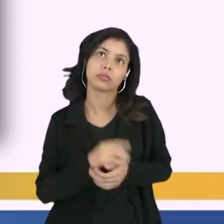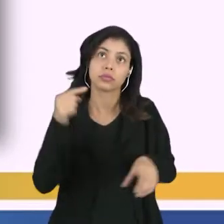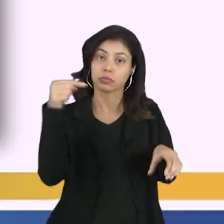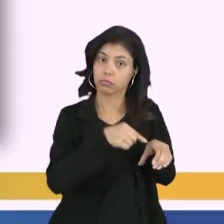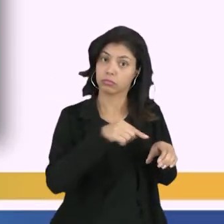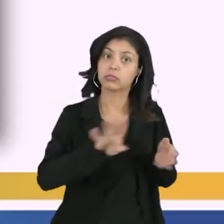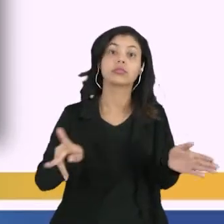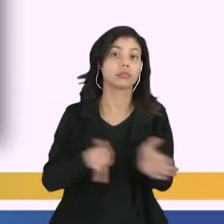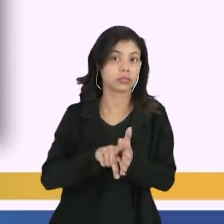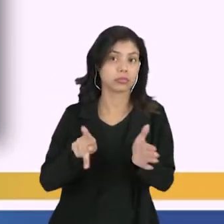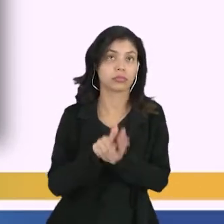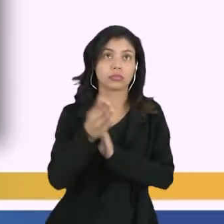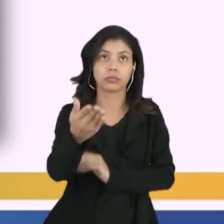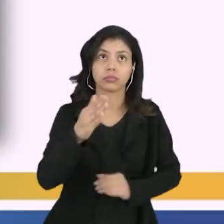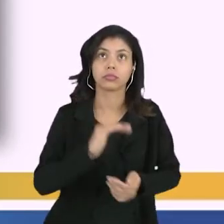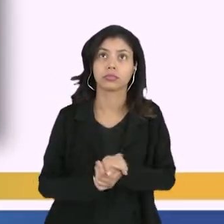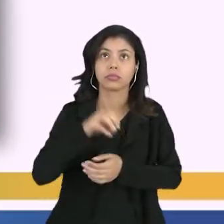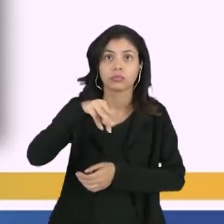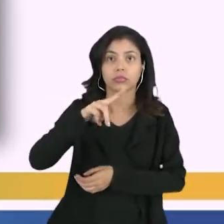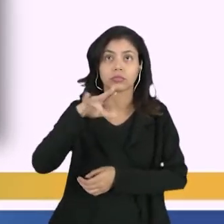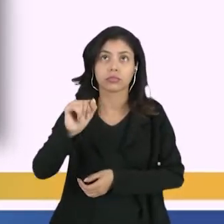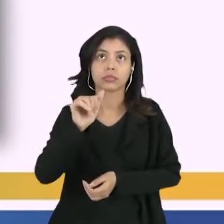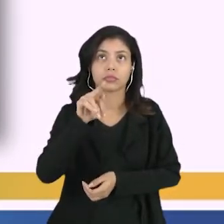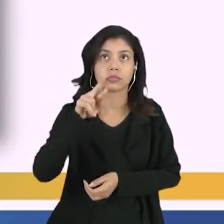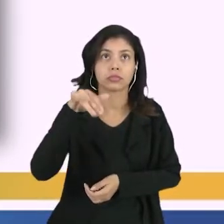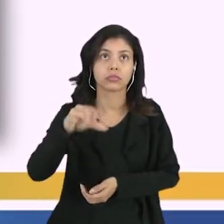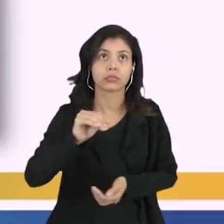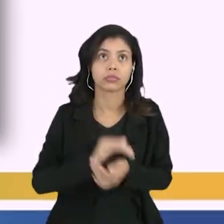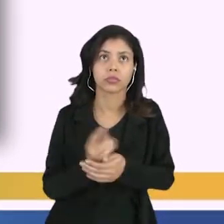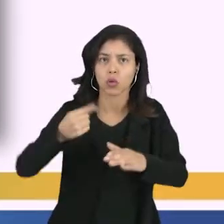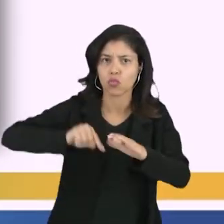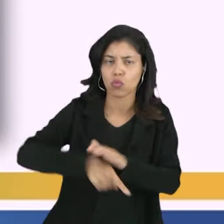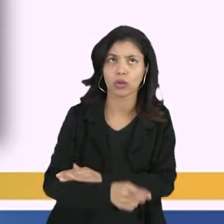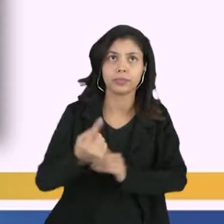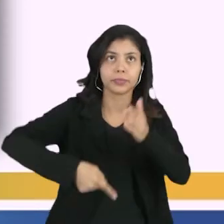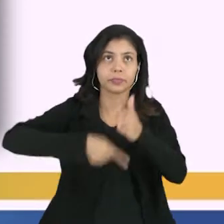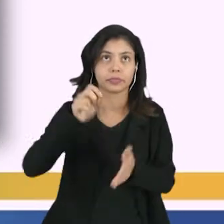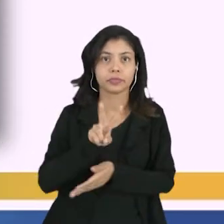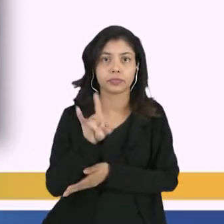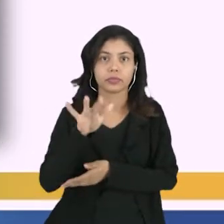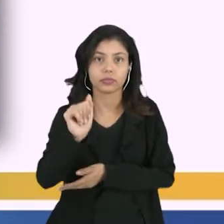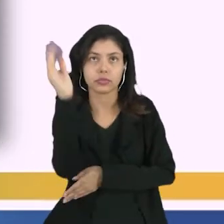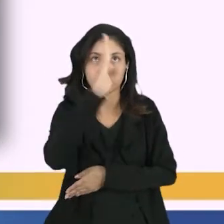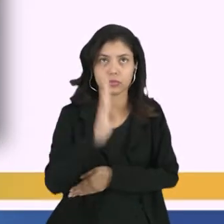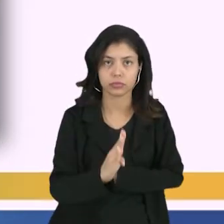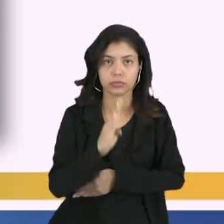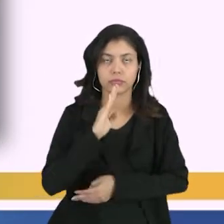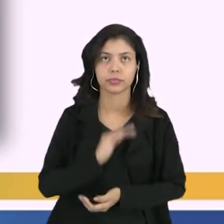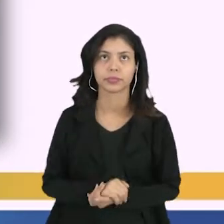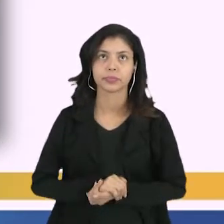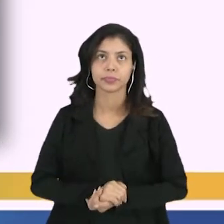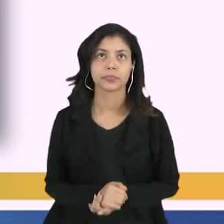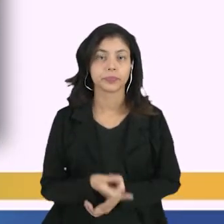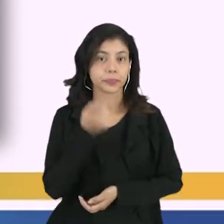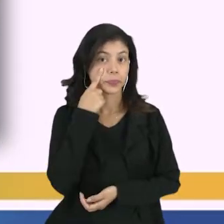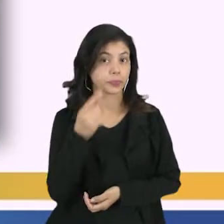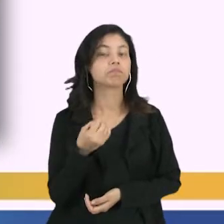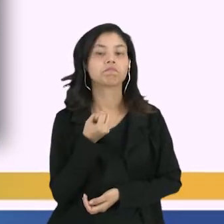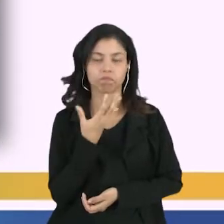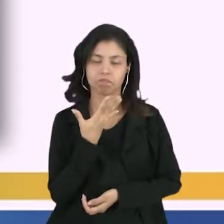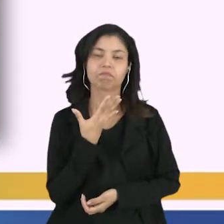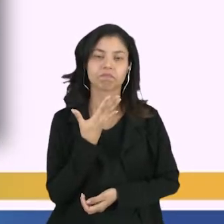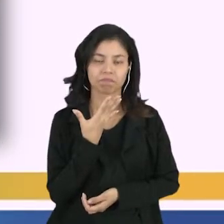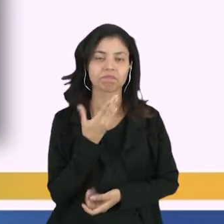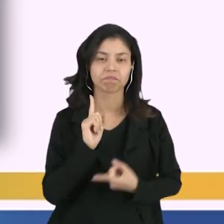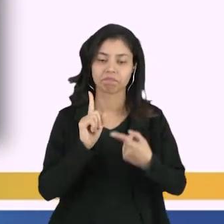núcleos de povoamento, Martim Afonso, ele fundou, então, a primeira vila do Brasil. Olha, isso é muito interessante, né? A